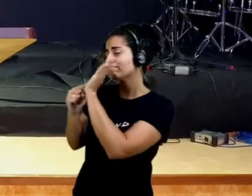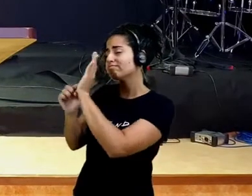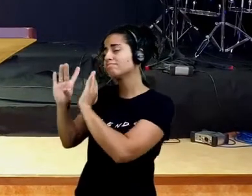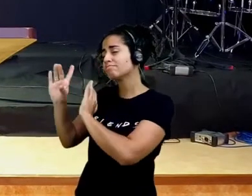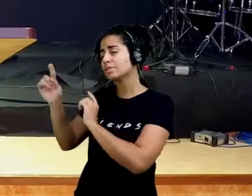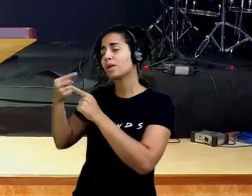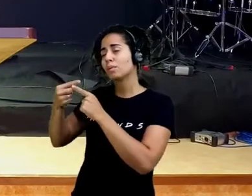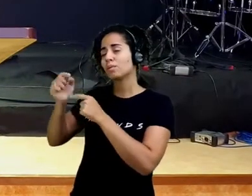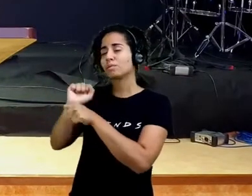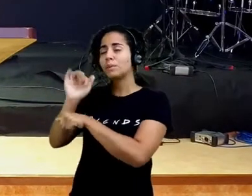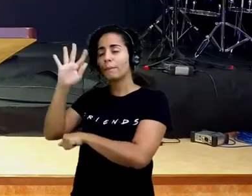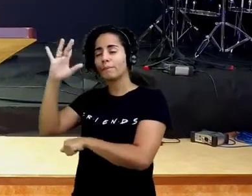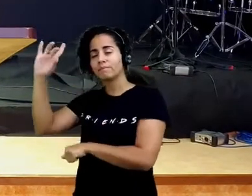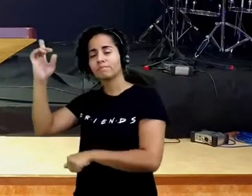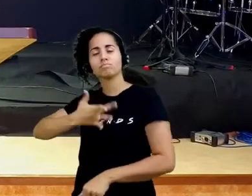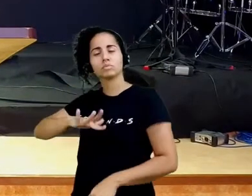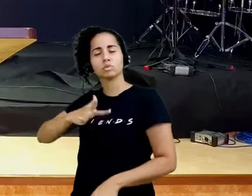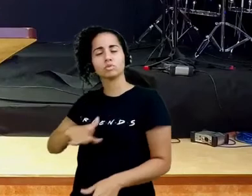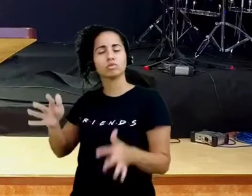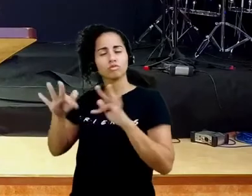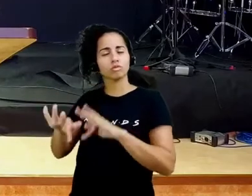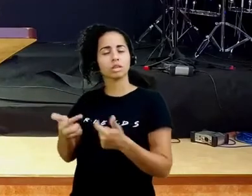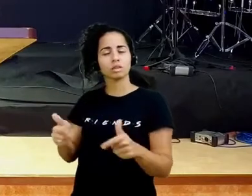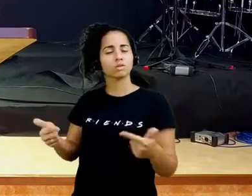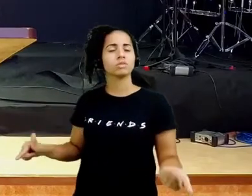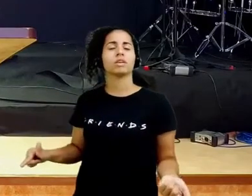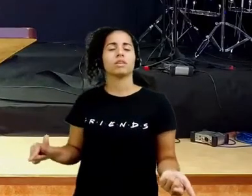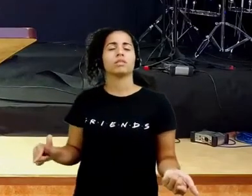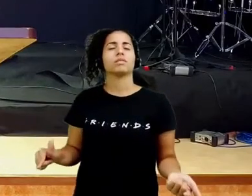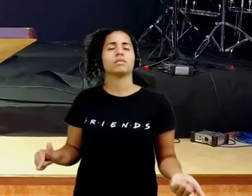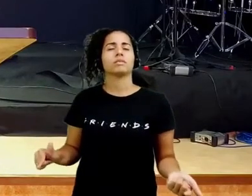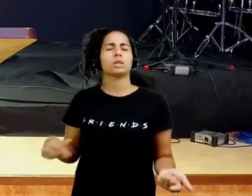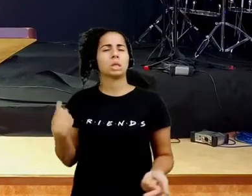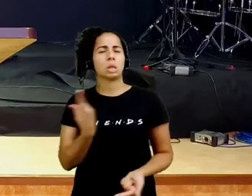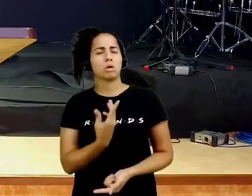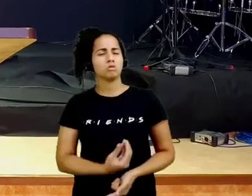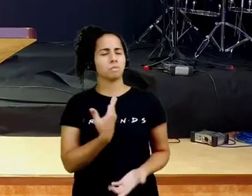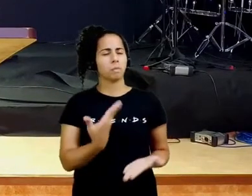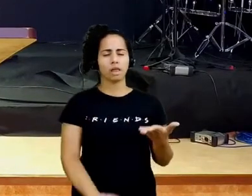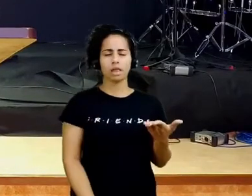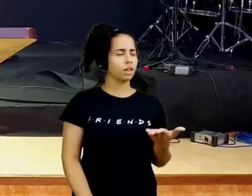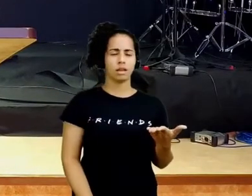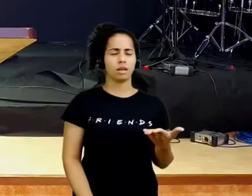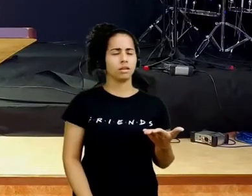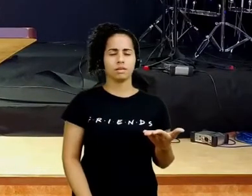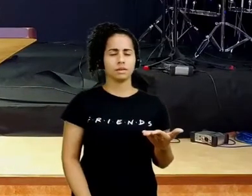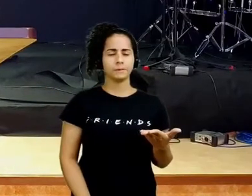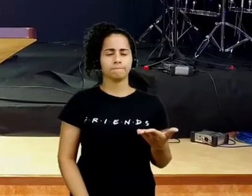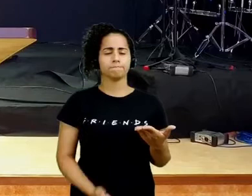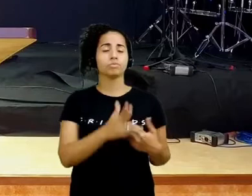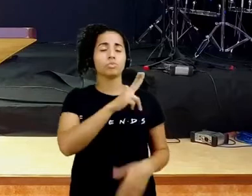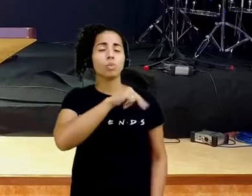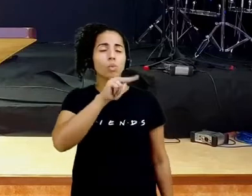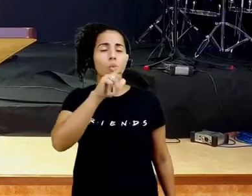as Tuas infinitas misericórdias não vai deixar a gente ser consumido, destruído e nunca, querido